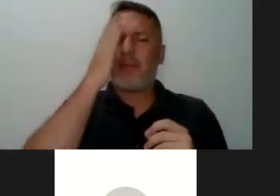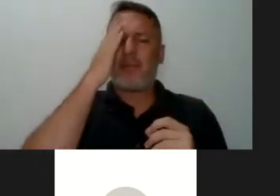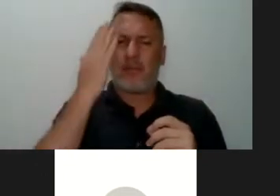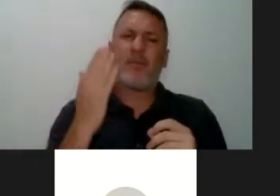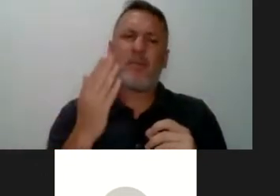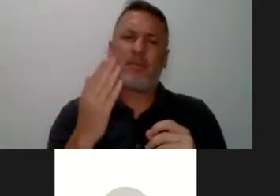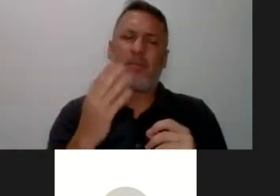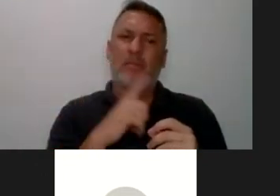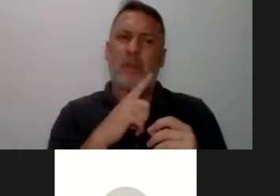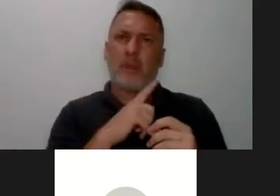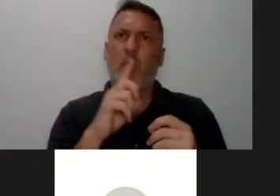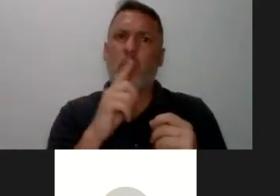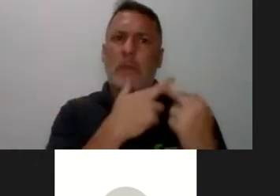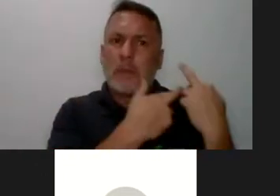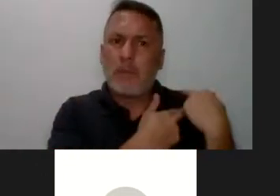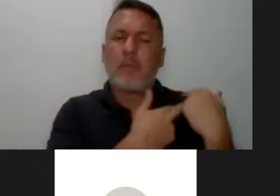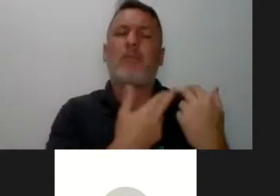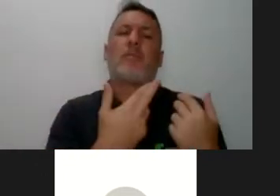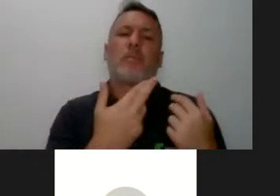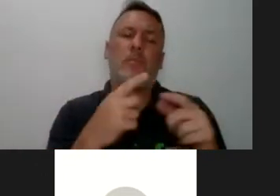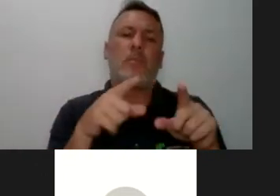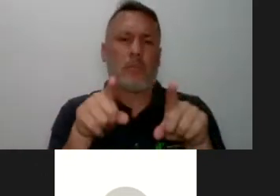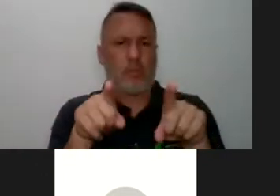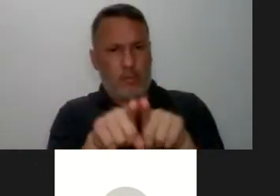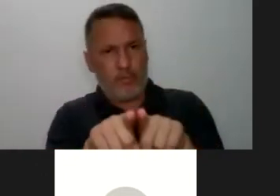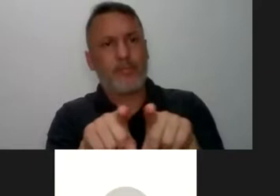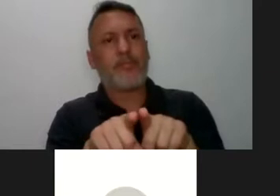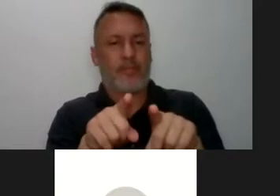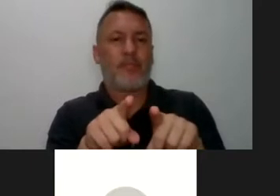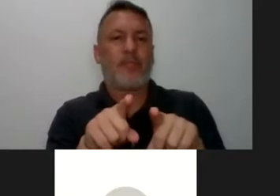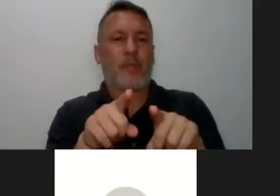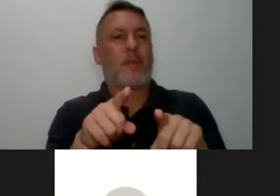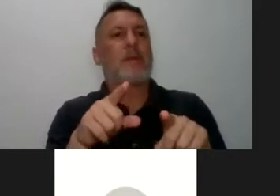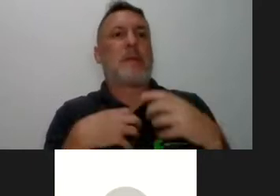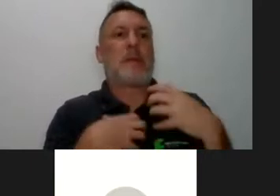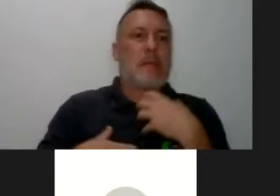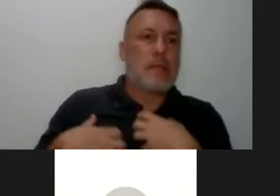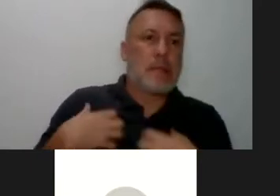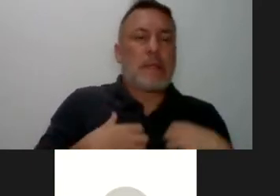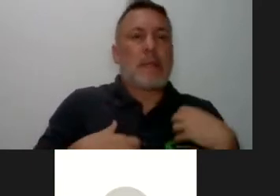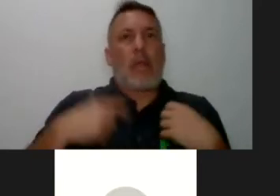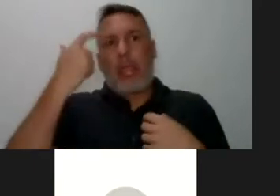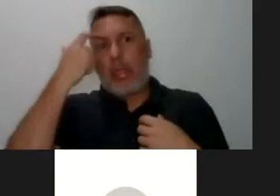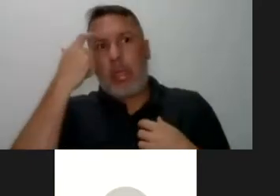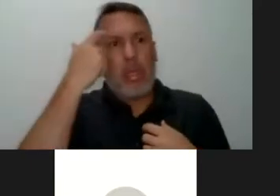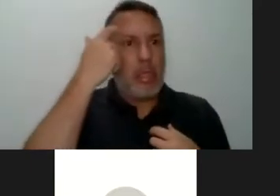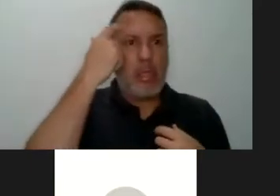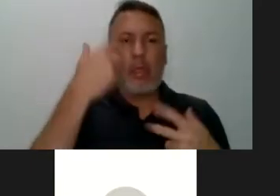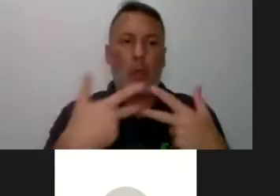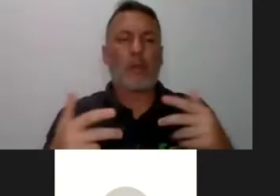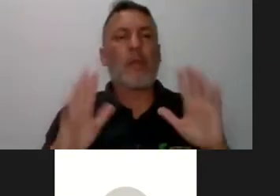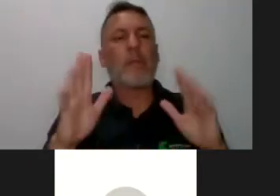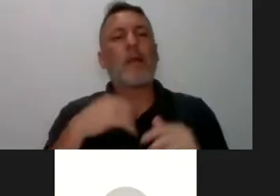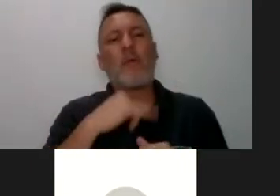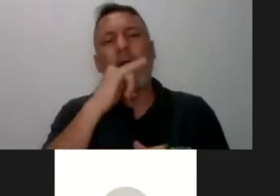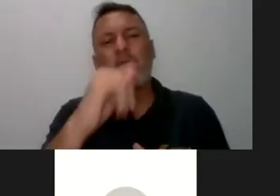uma responsabilidade que também, né, deixa todo mundo tenso e angustiado com algumas coisas, mas eu gostaria de dizer a toda a